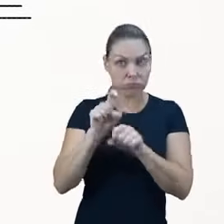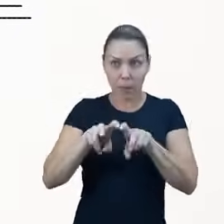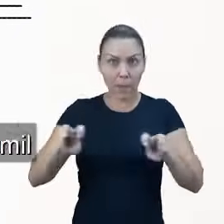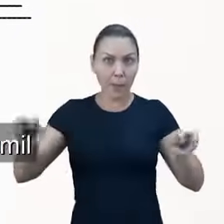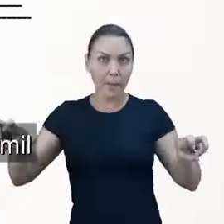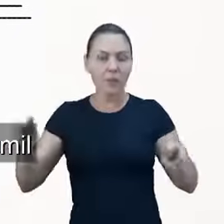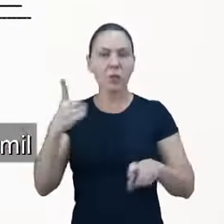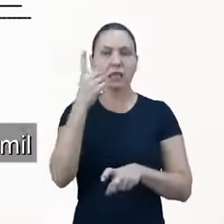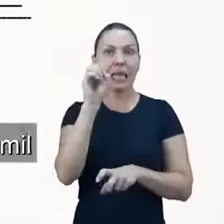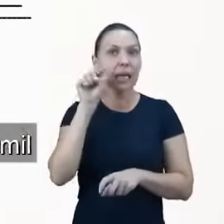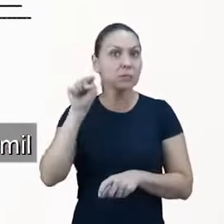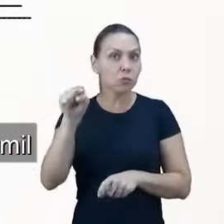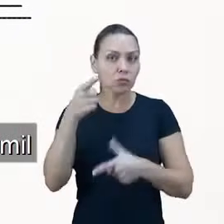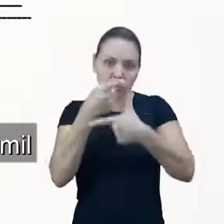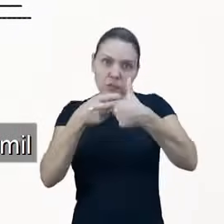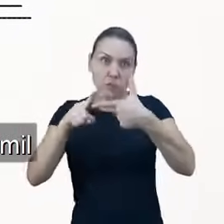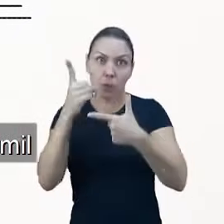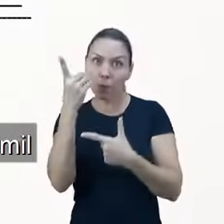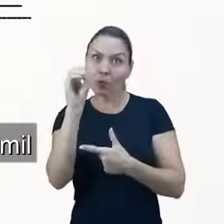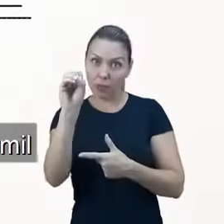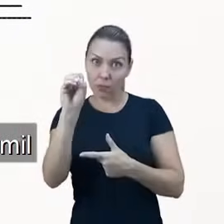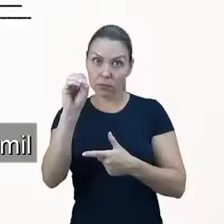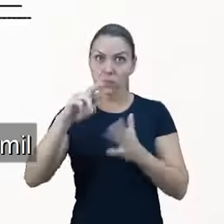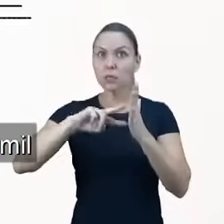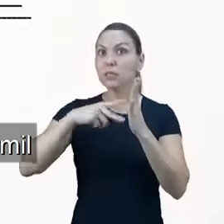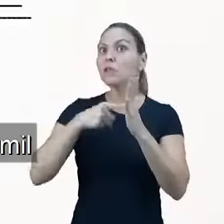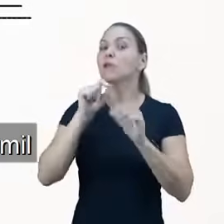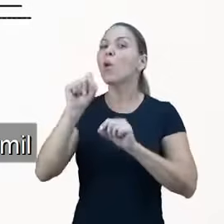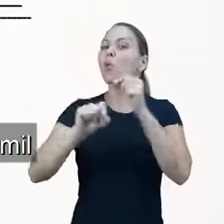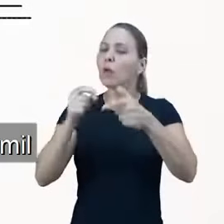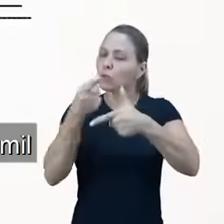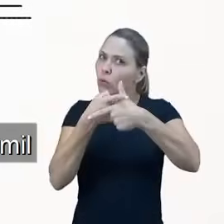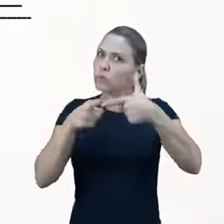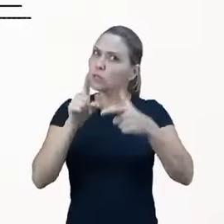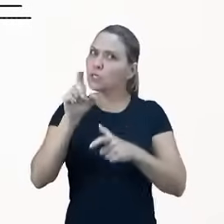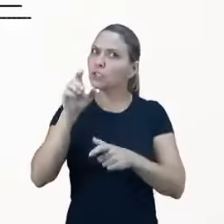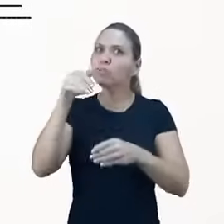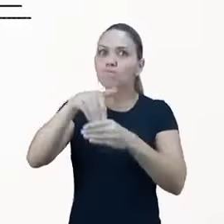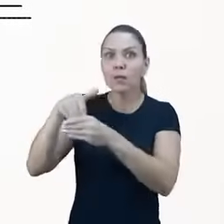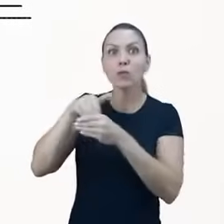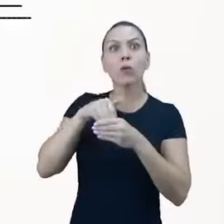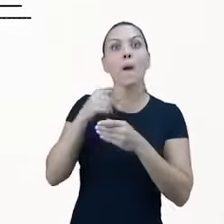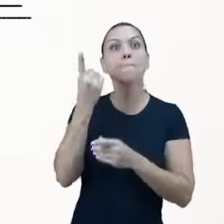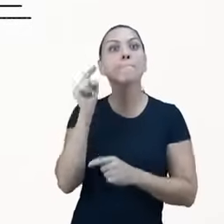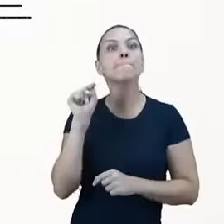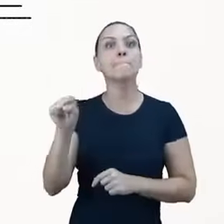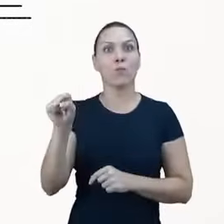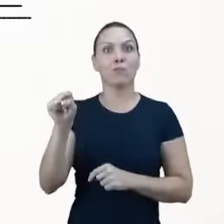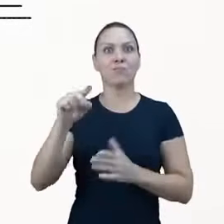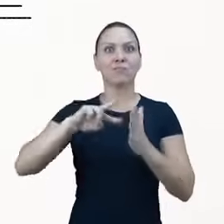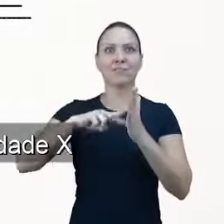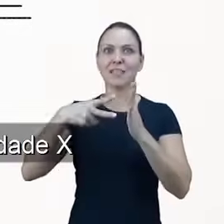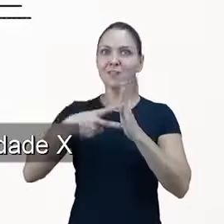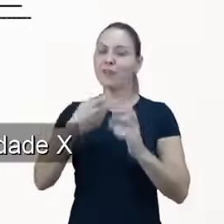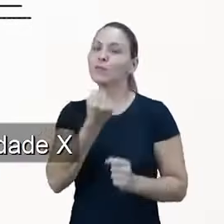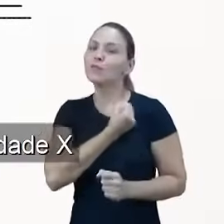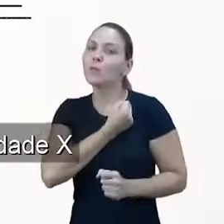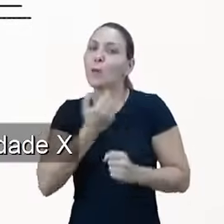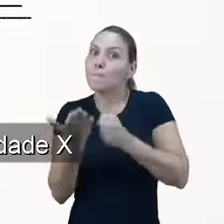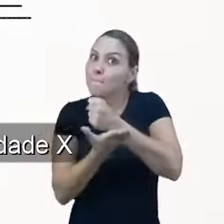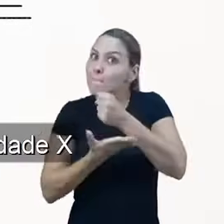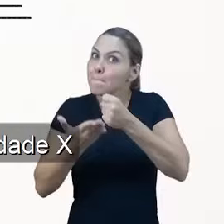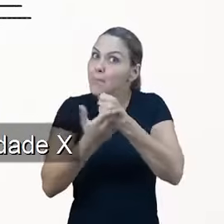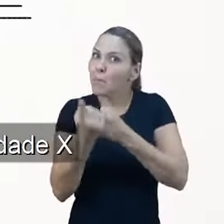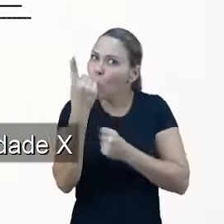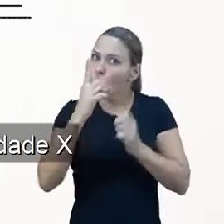10. Assim, o quociente eleitoral, no caso em questão, é mil. Este é o número mínimo de votos que um partido deve